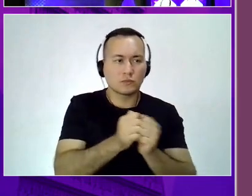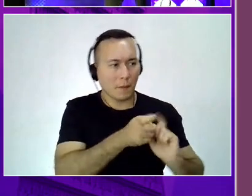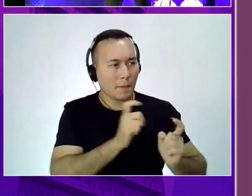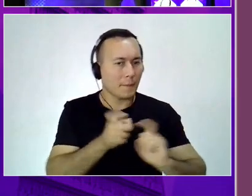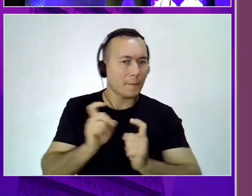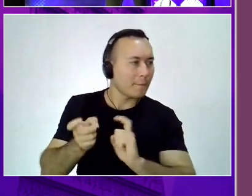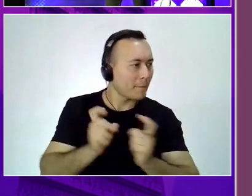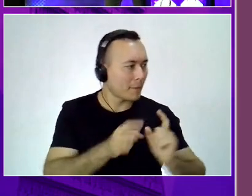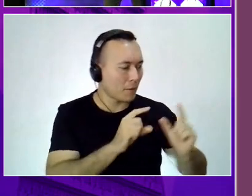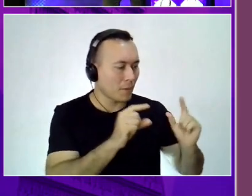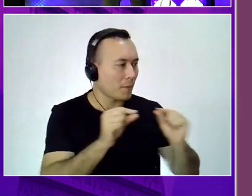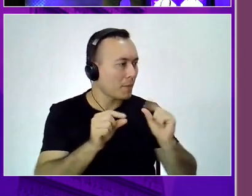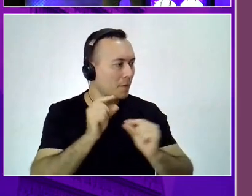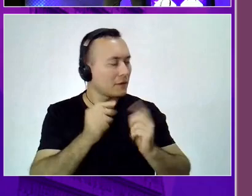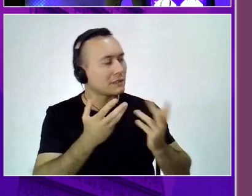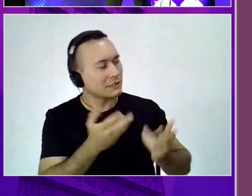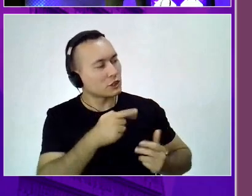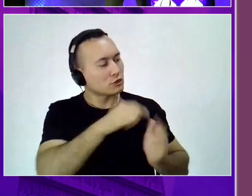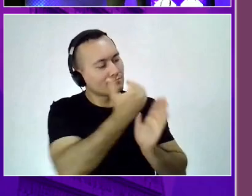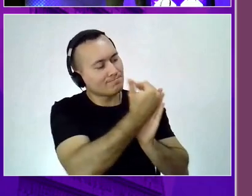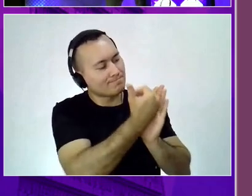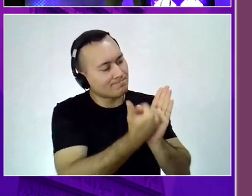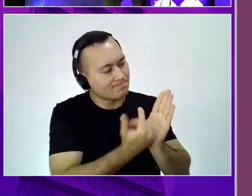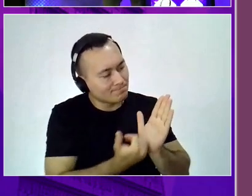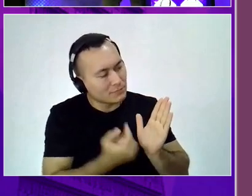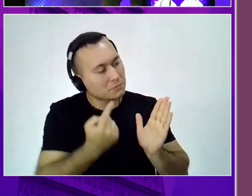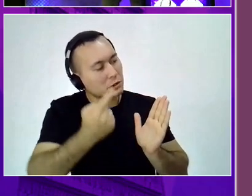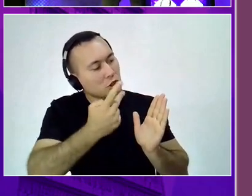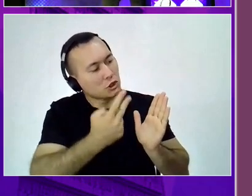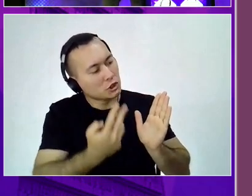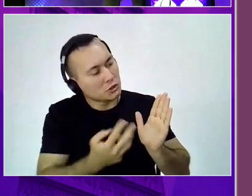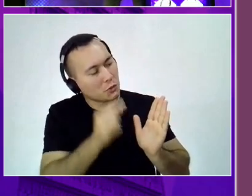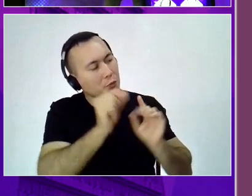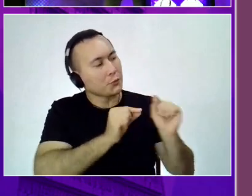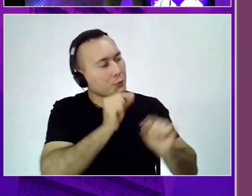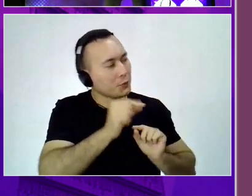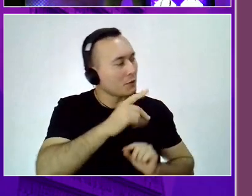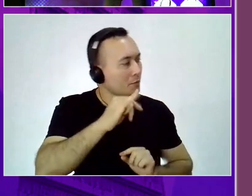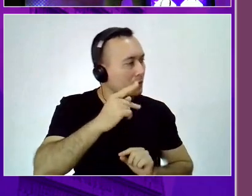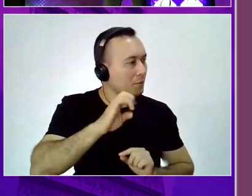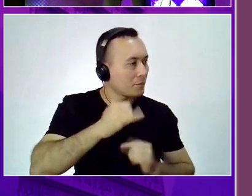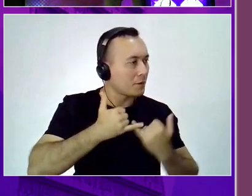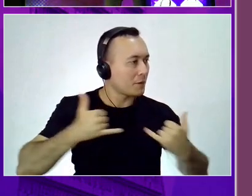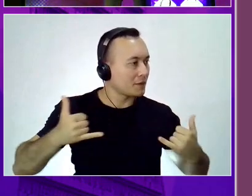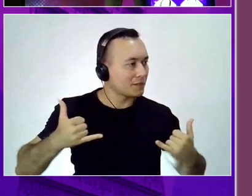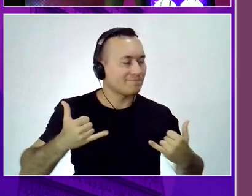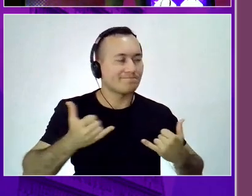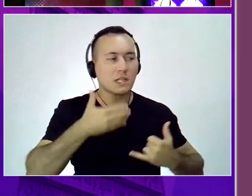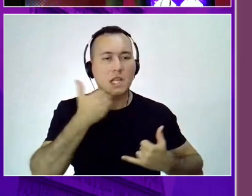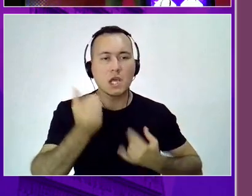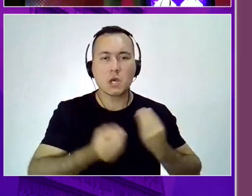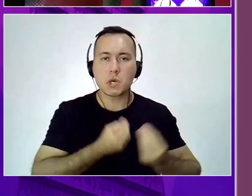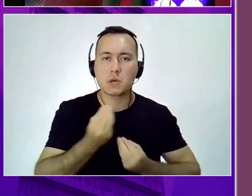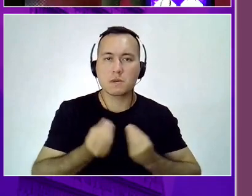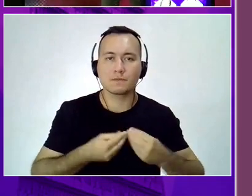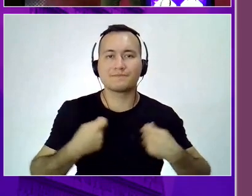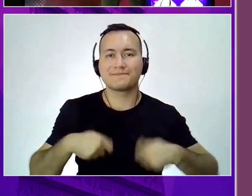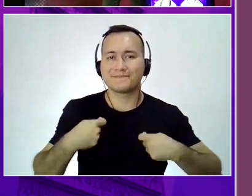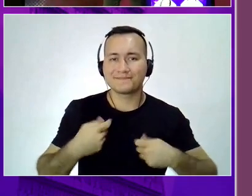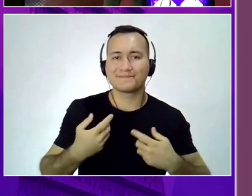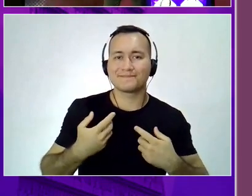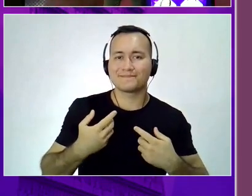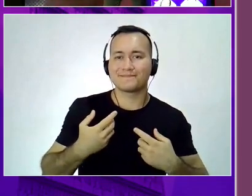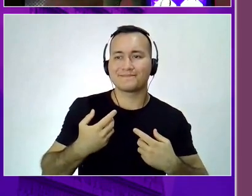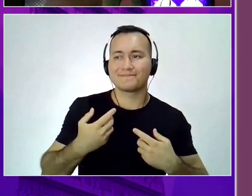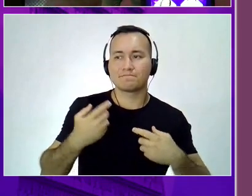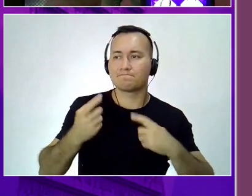quero adotar CI/CD. Qual pipeline eu aplico? Você não vai achar isso pronto. Porque cada empresa tem suas características, e se a gente começar